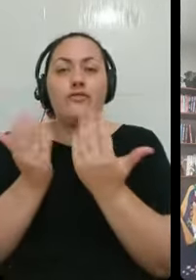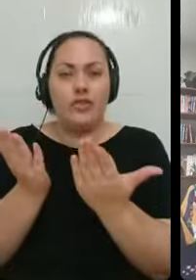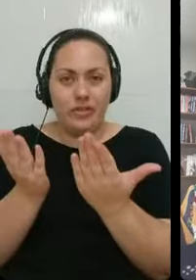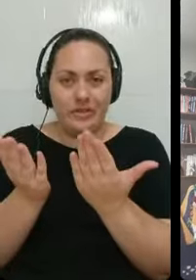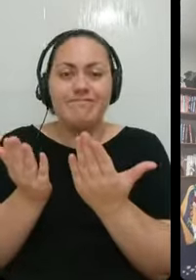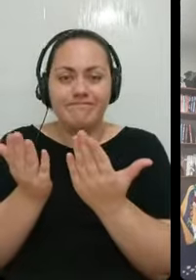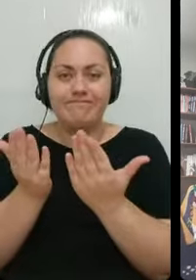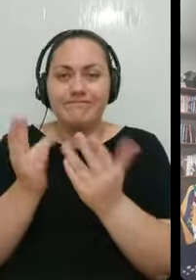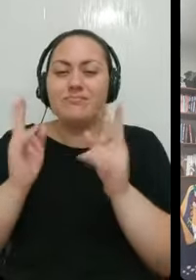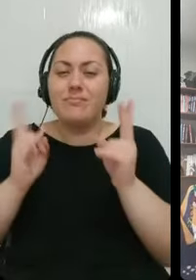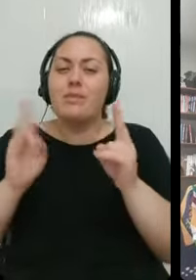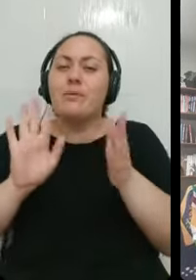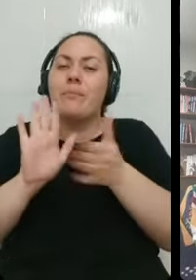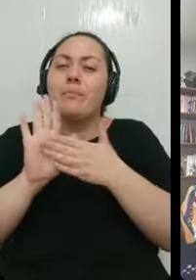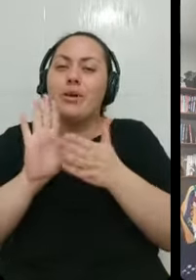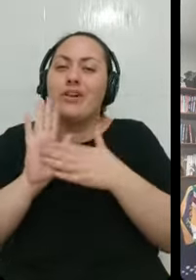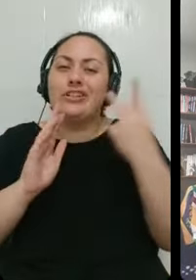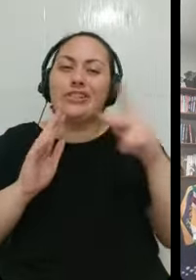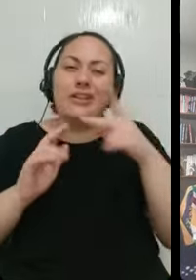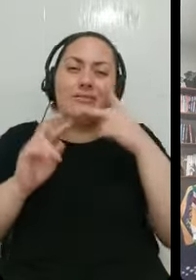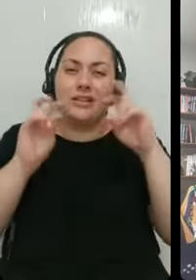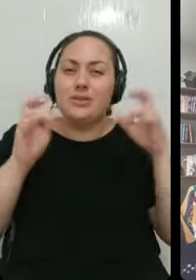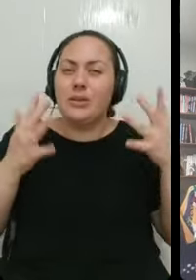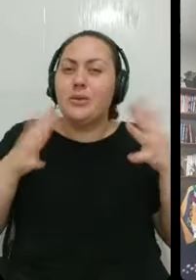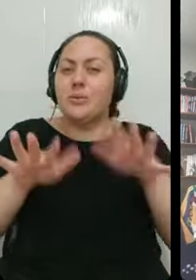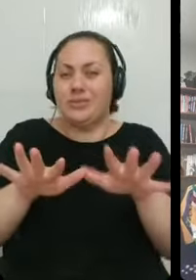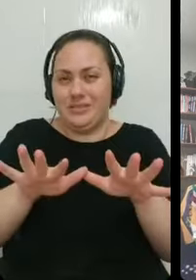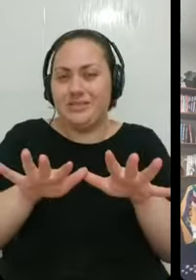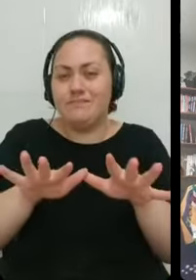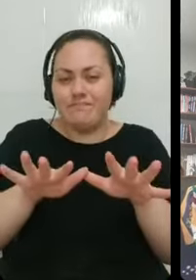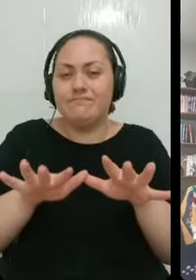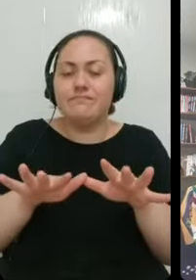dessa proposta mais inclusiva, assim, né,